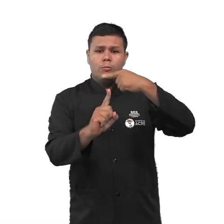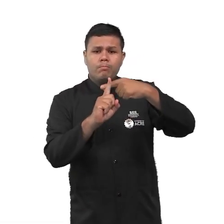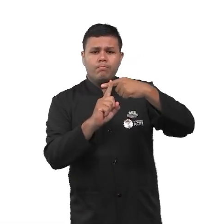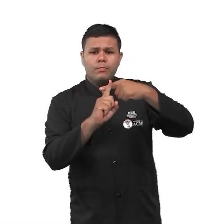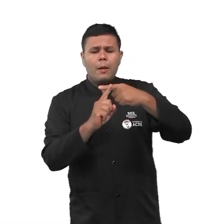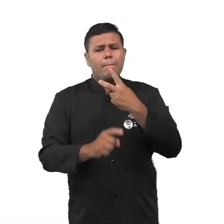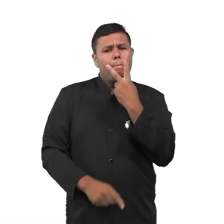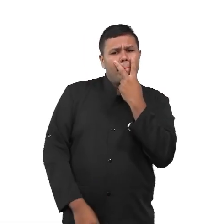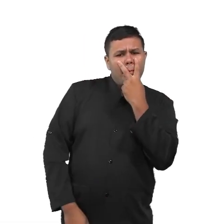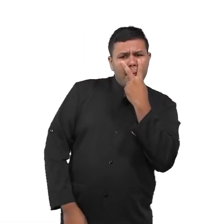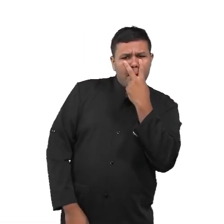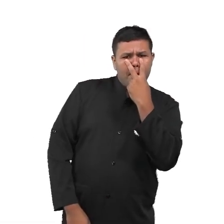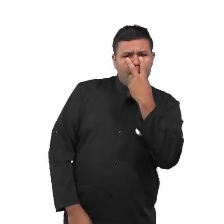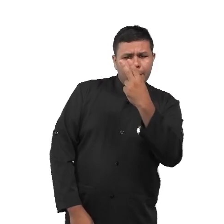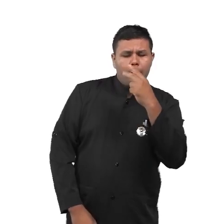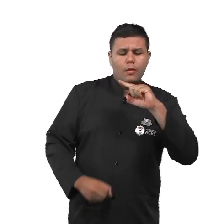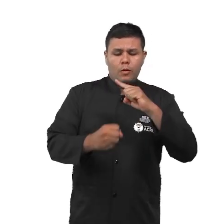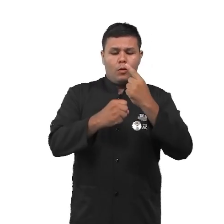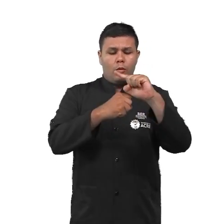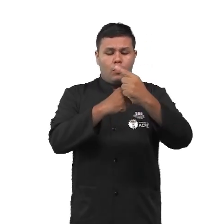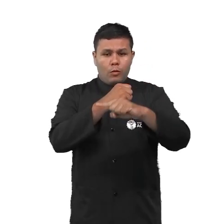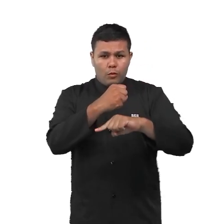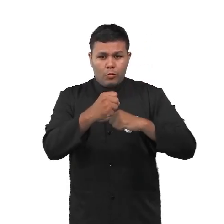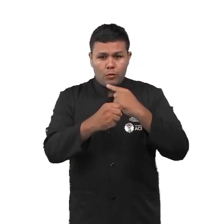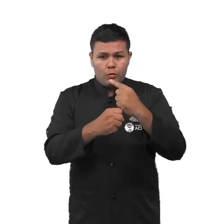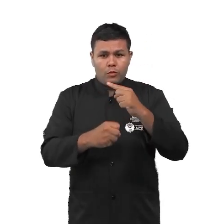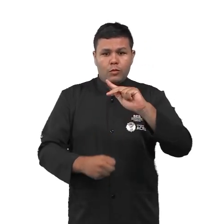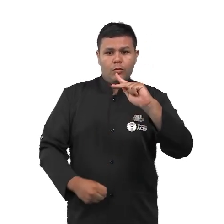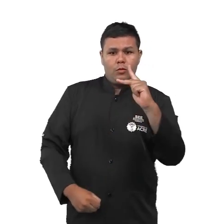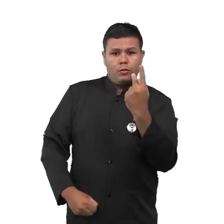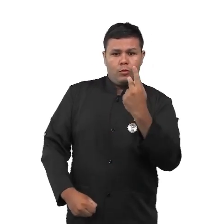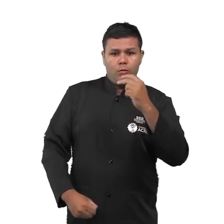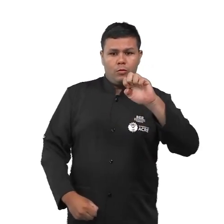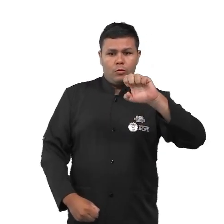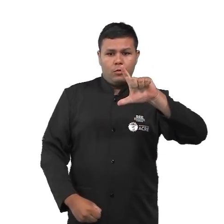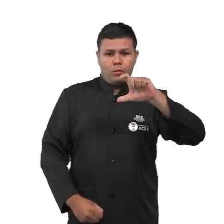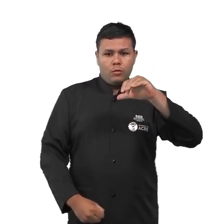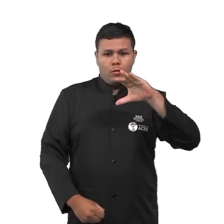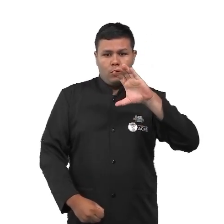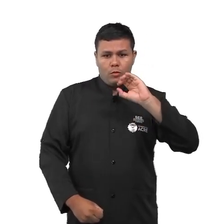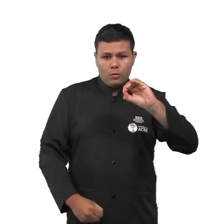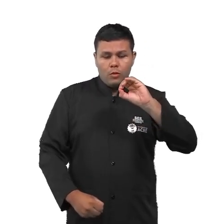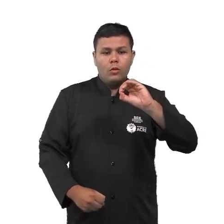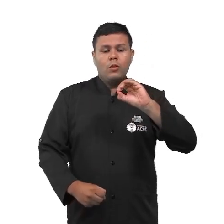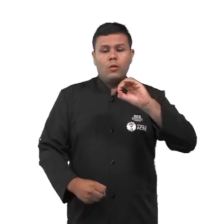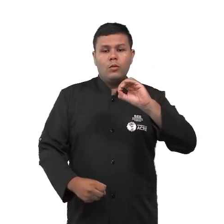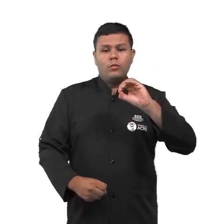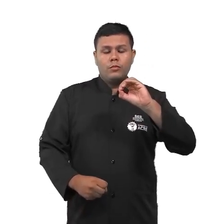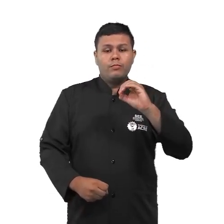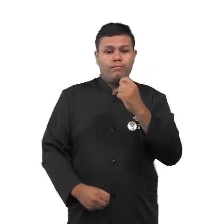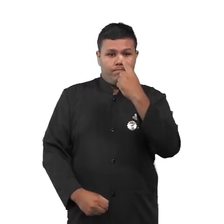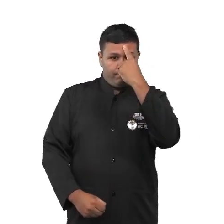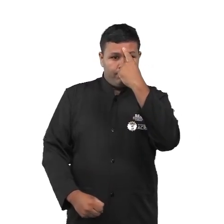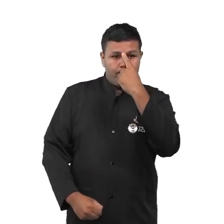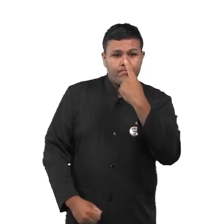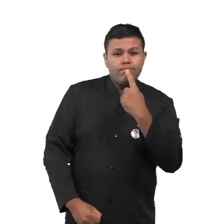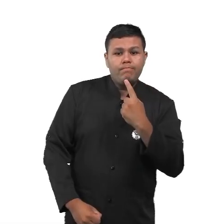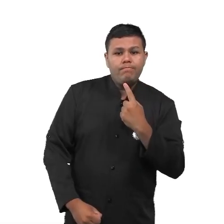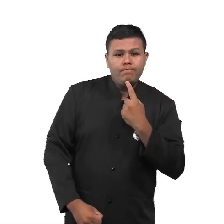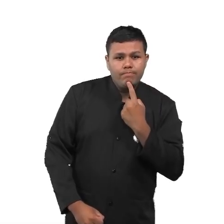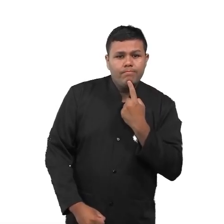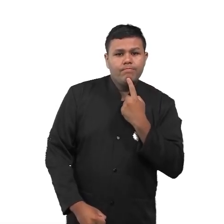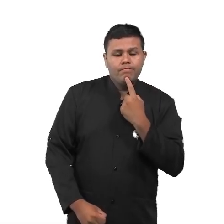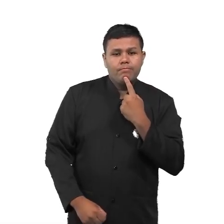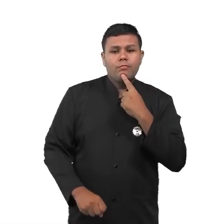muito parecida com o átomo de hélio, 4 e 2. Então, alfa, ela vai ter esse símbolo, ó, é um alfa mesmo, a letra